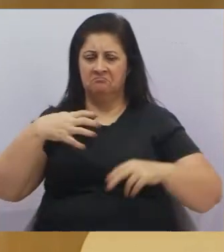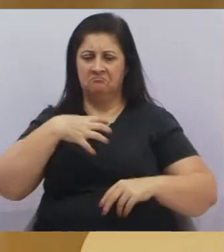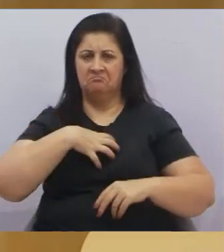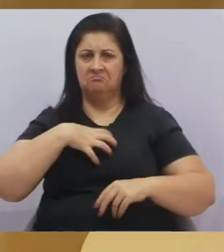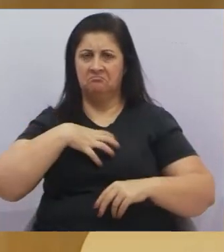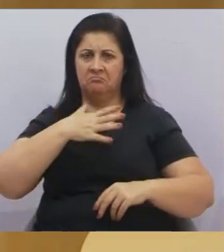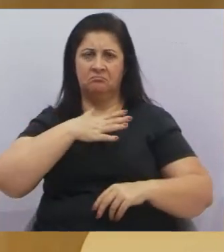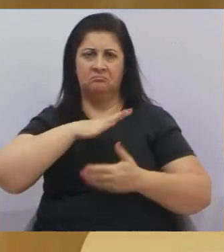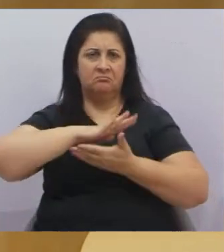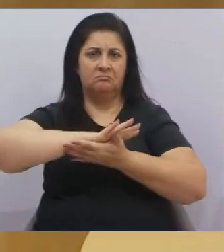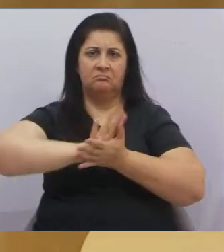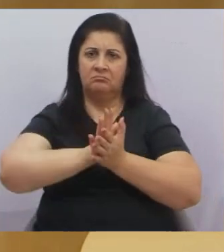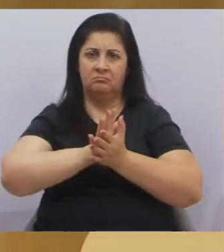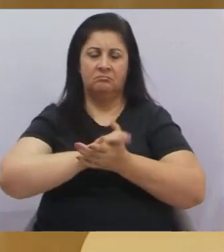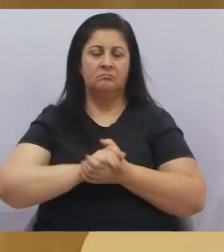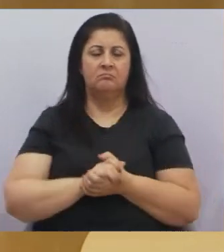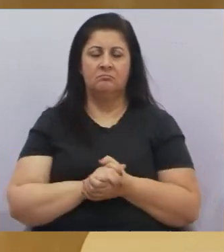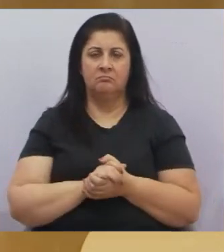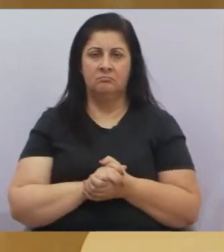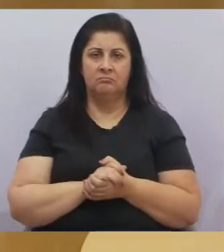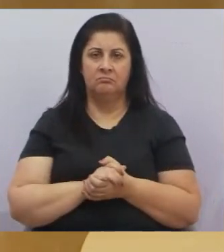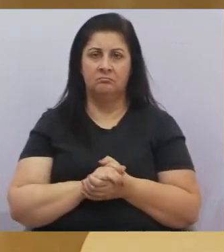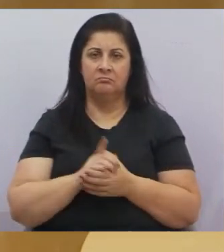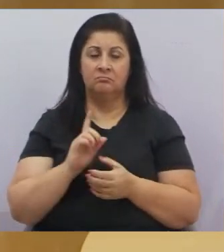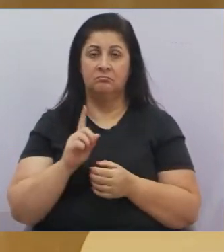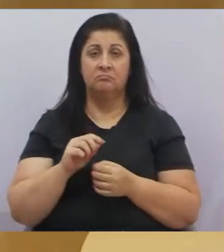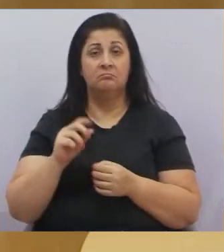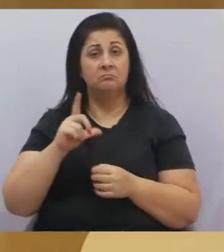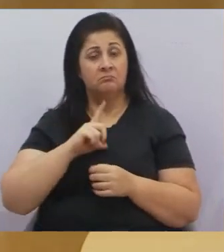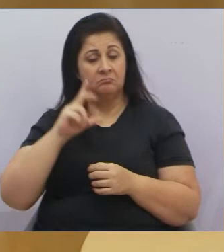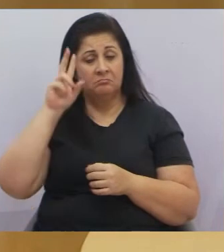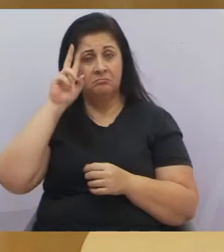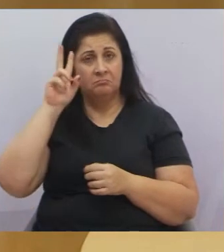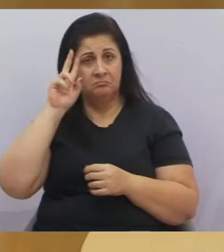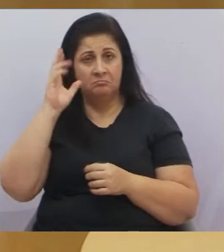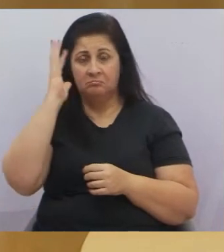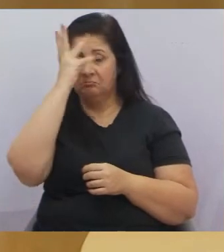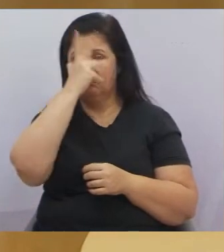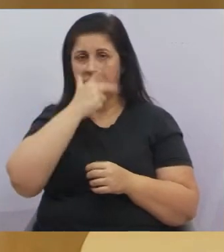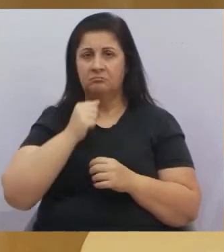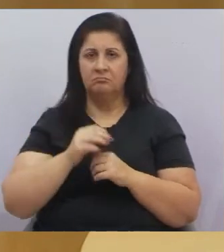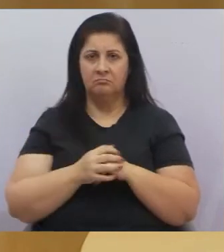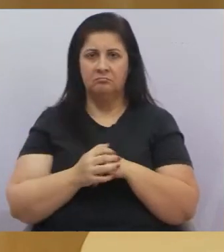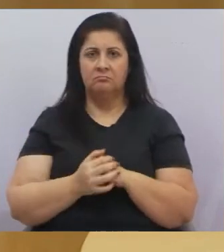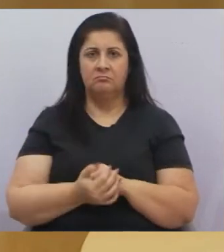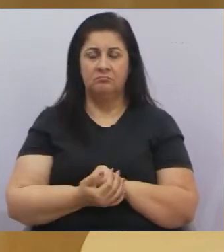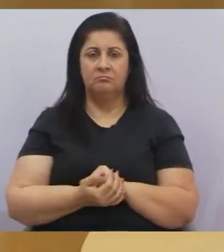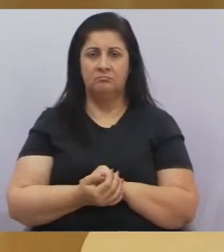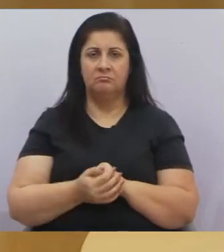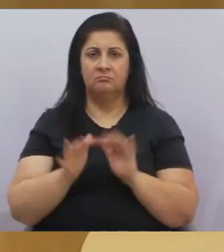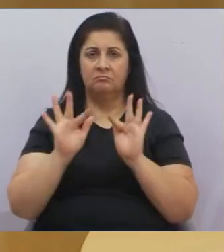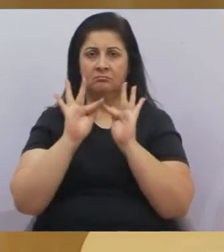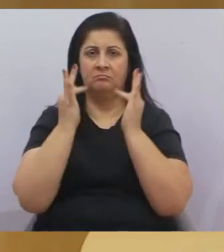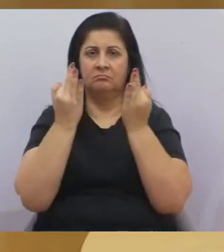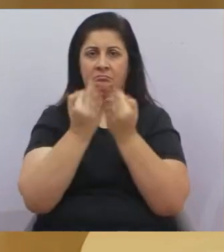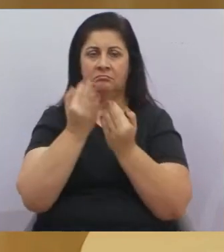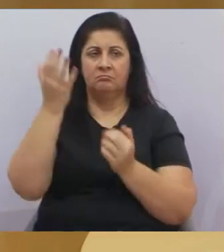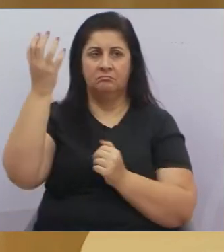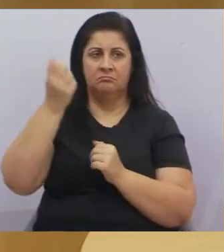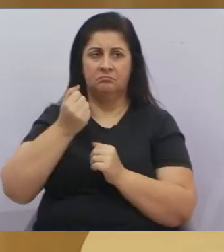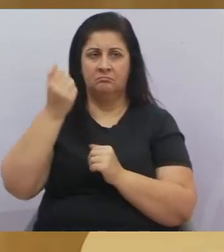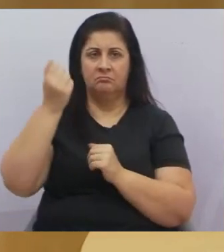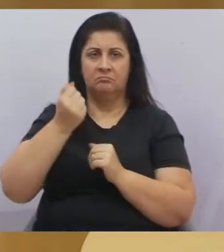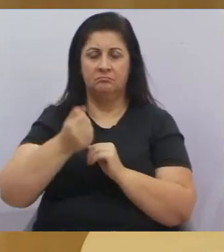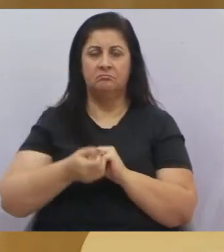discriminado, pelo contrário, eu tenho uma história a contar muito bonita, uma família branca, senhor